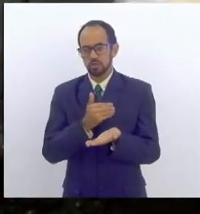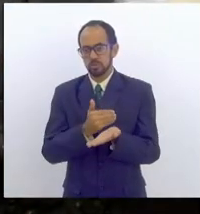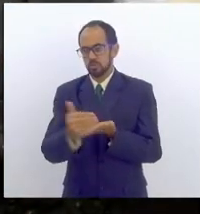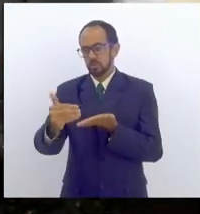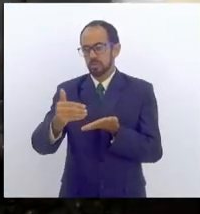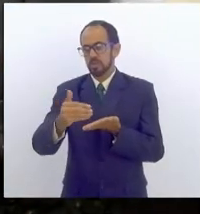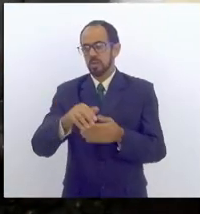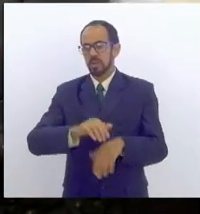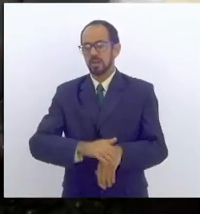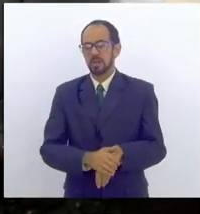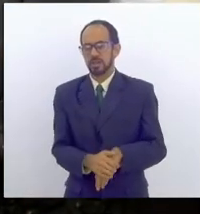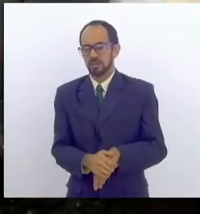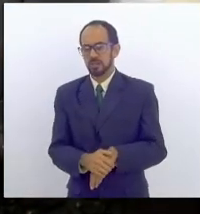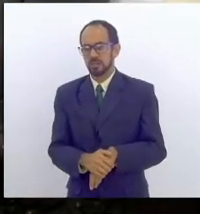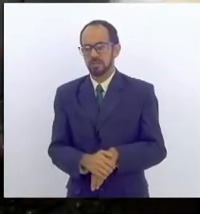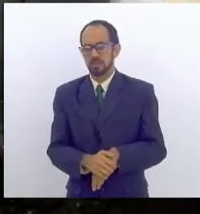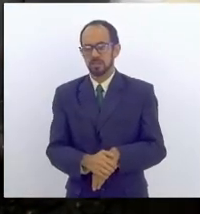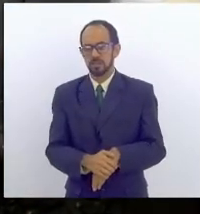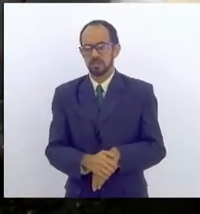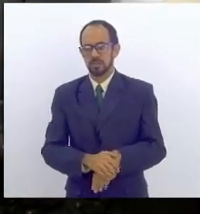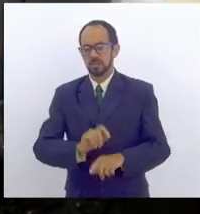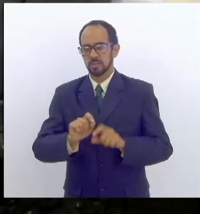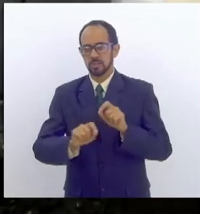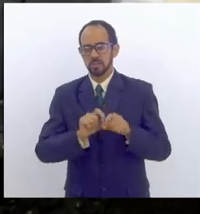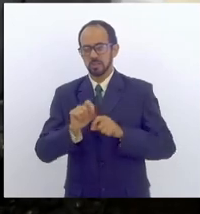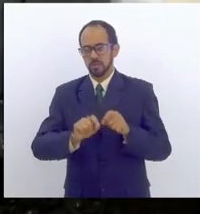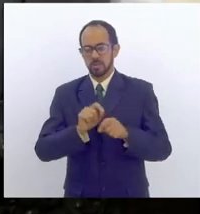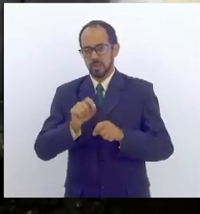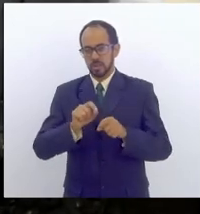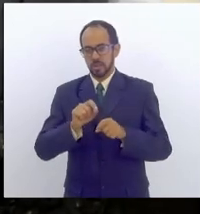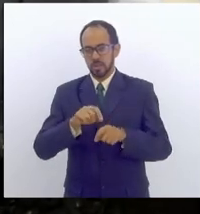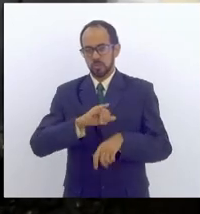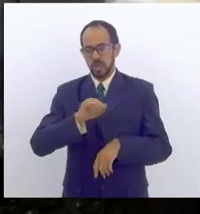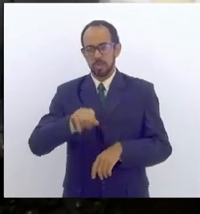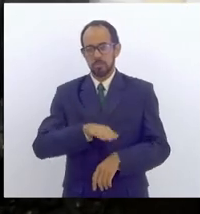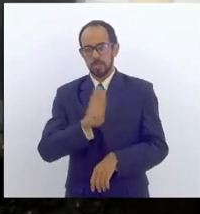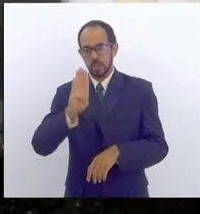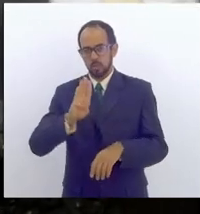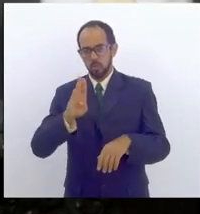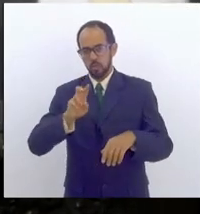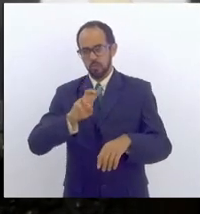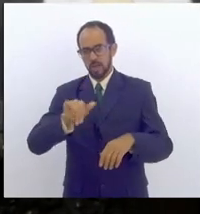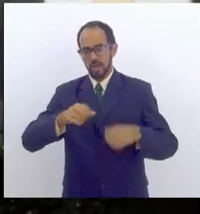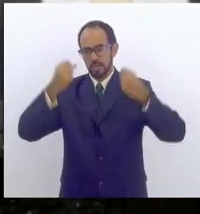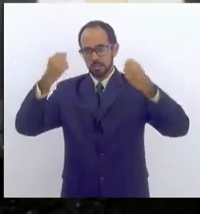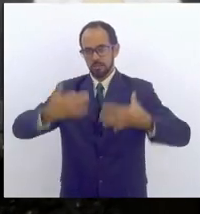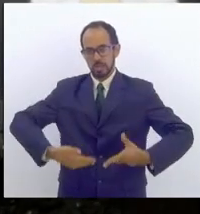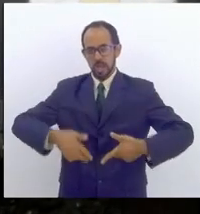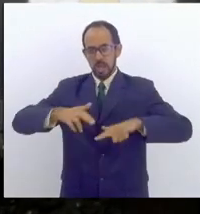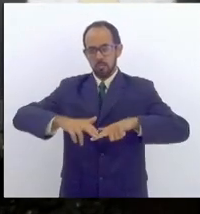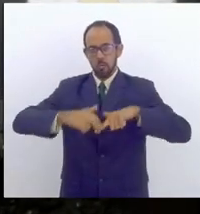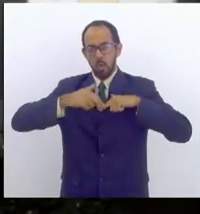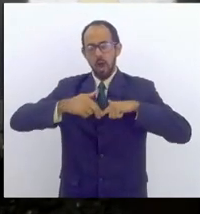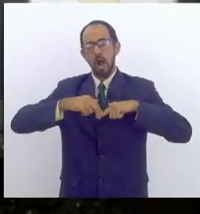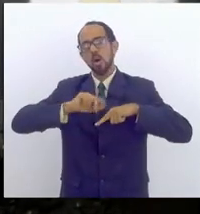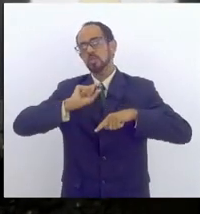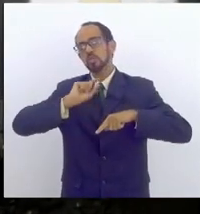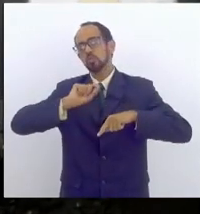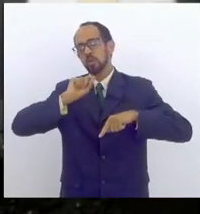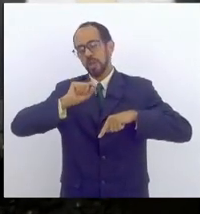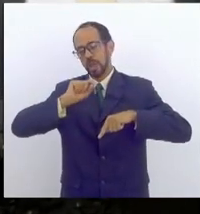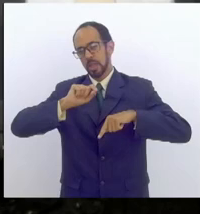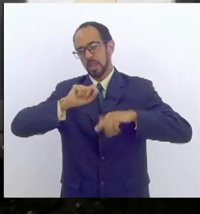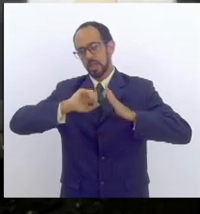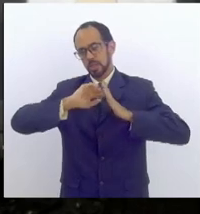Jair Bittencourt vai falar, explicar as razões da retirada da chapa. O